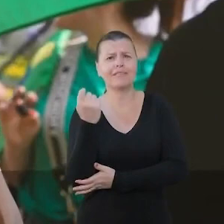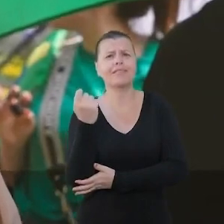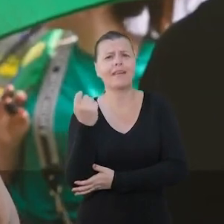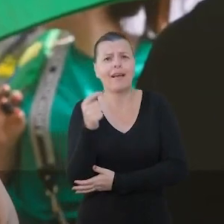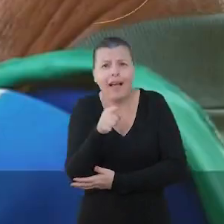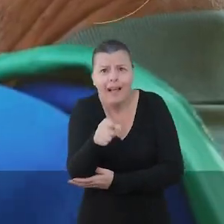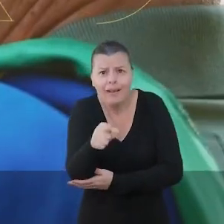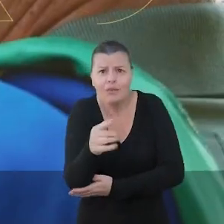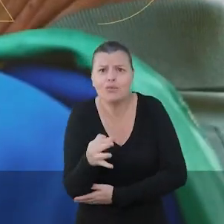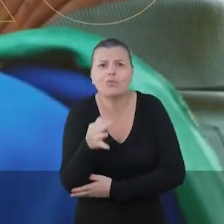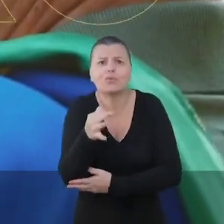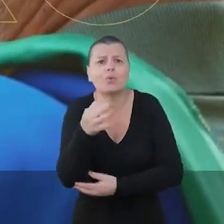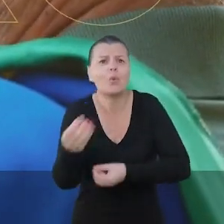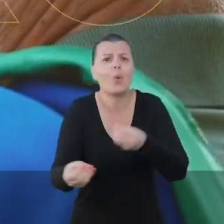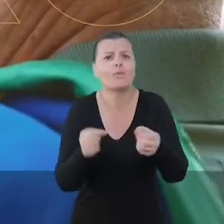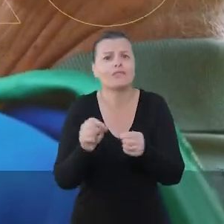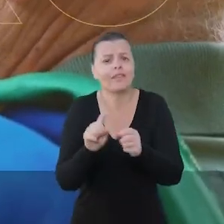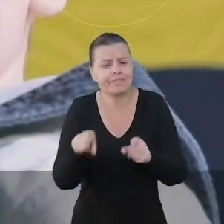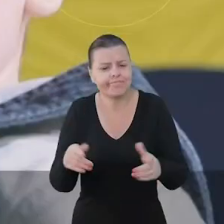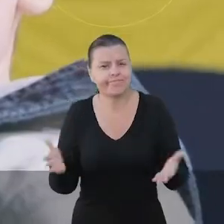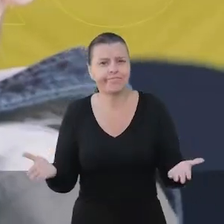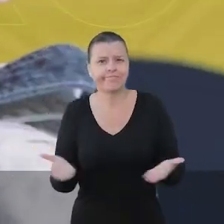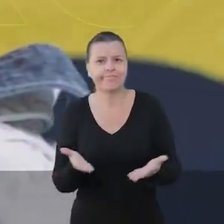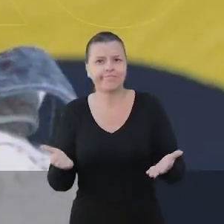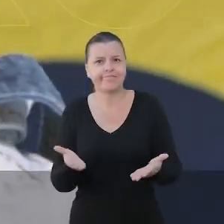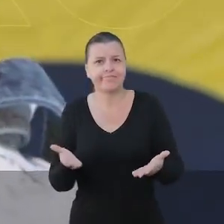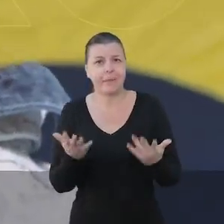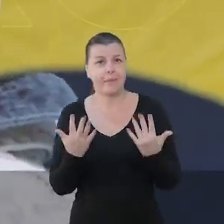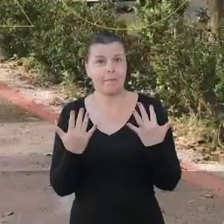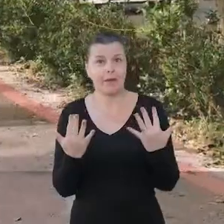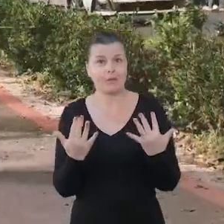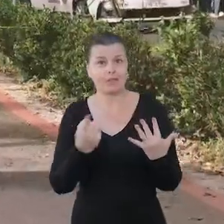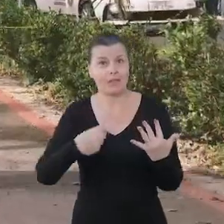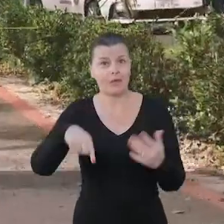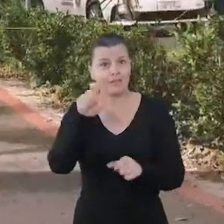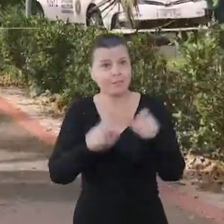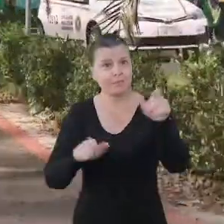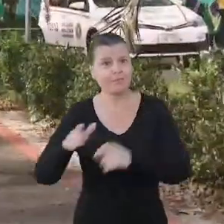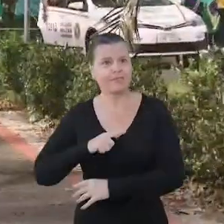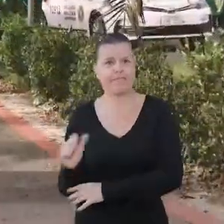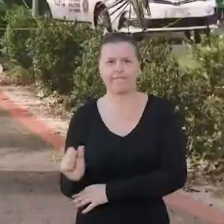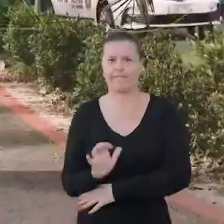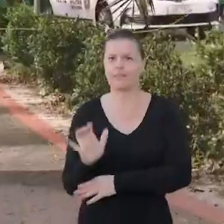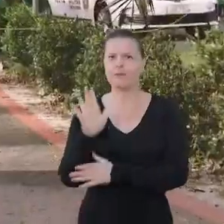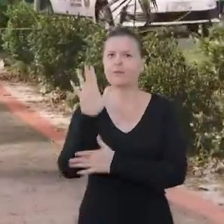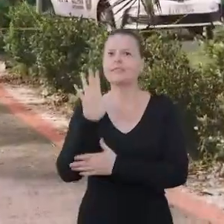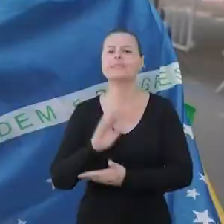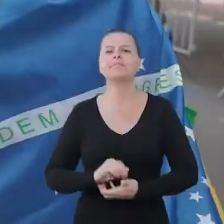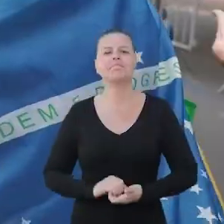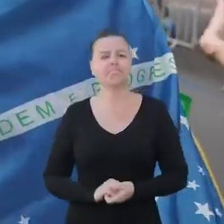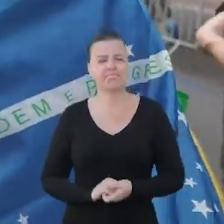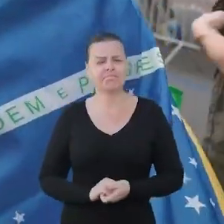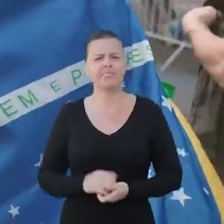horizonte, onde o futuro se constrói no presente, pelas mãos da nossa gente de